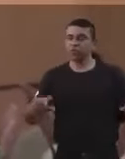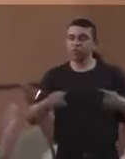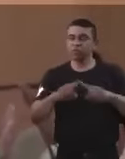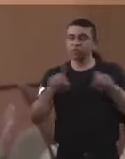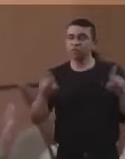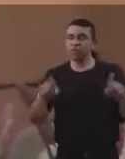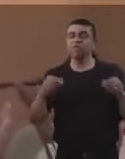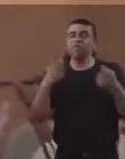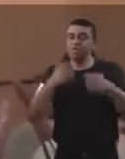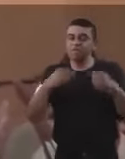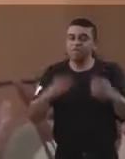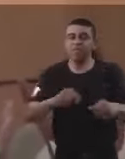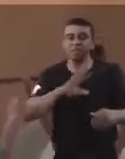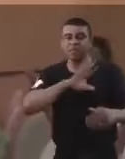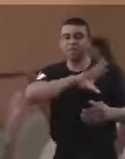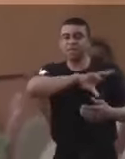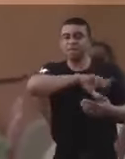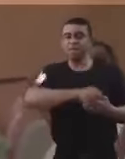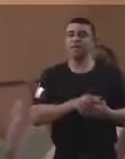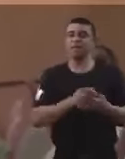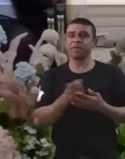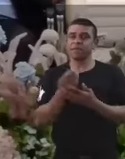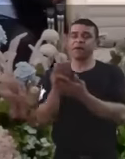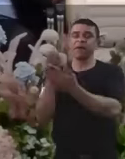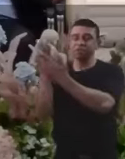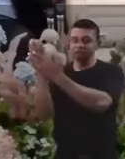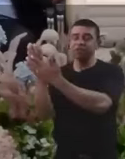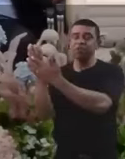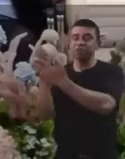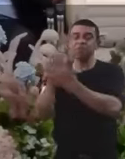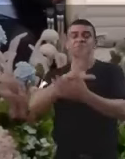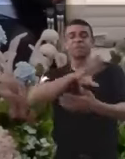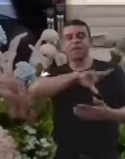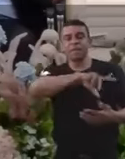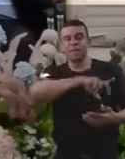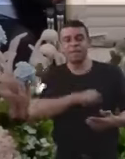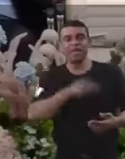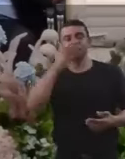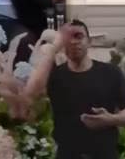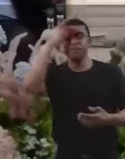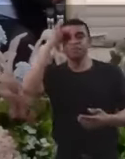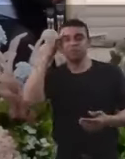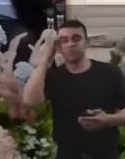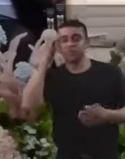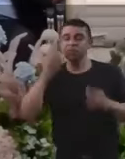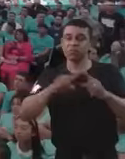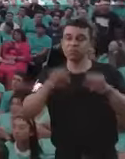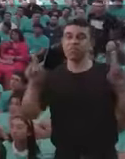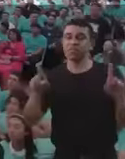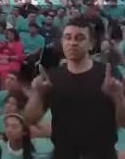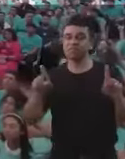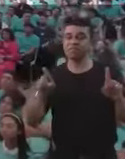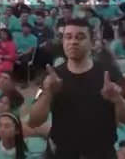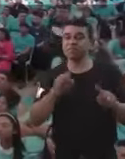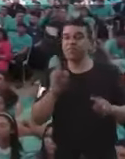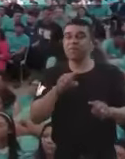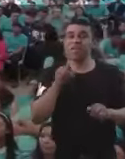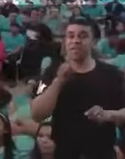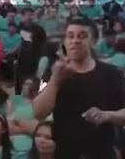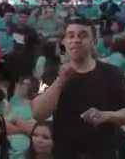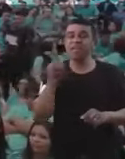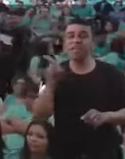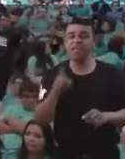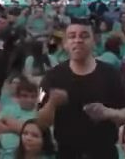usar o dinheiro e amar as pessoas. Avarento. Por amor ao dinheiro, os irmãos de José